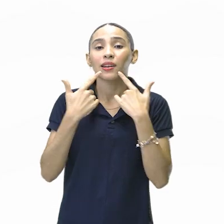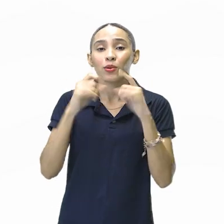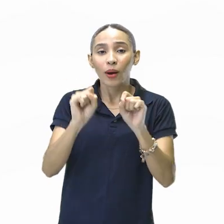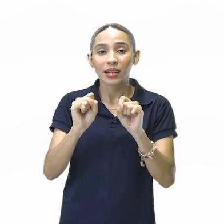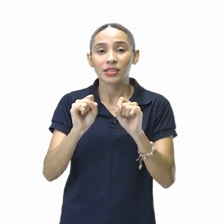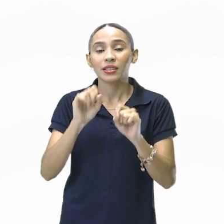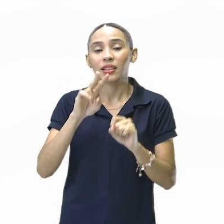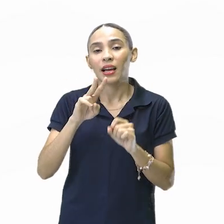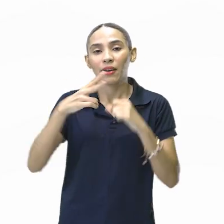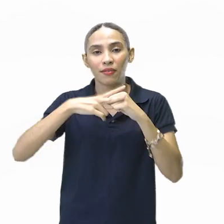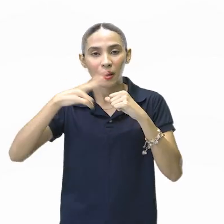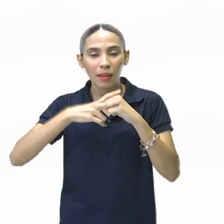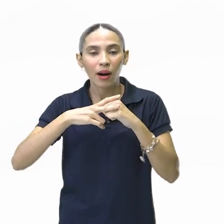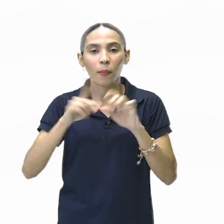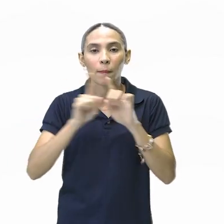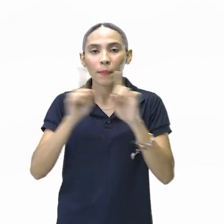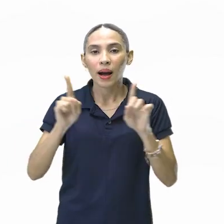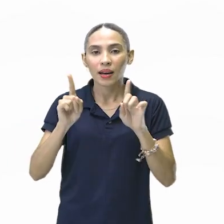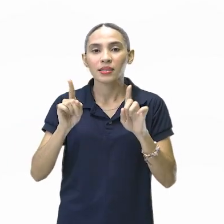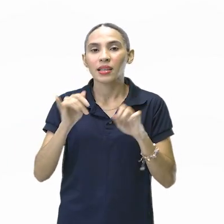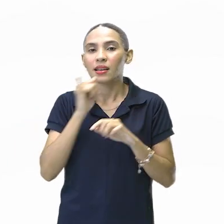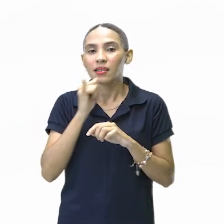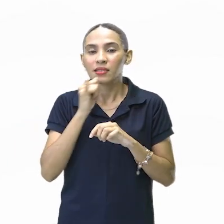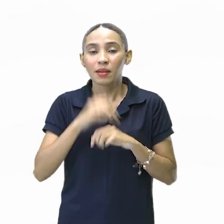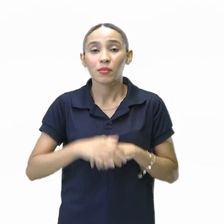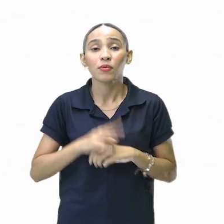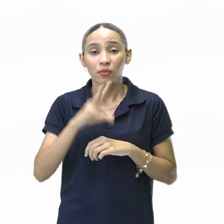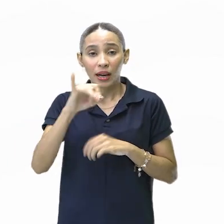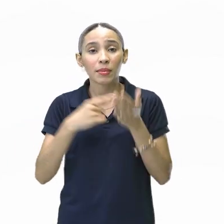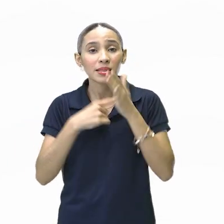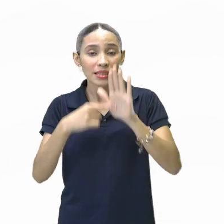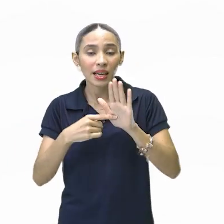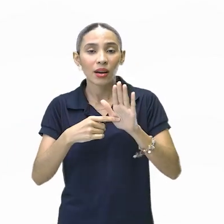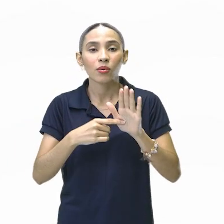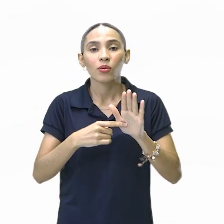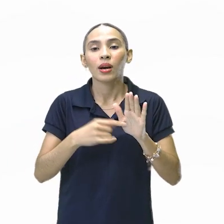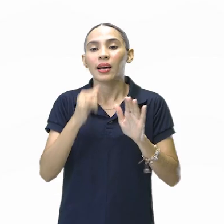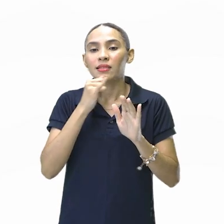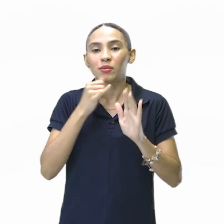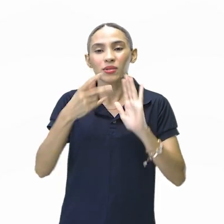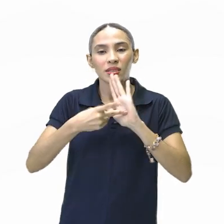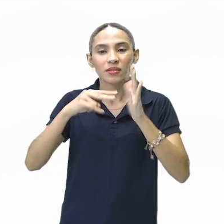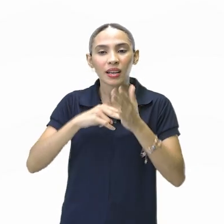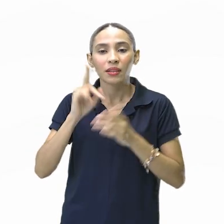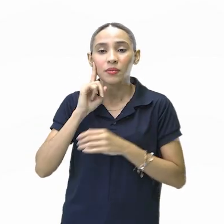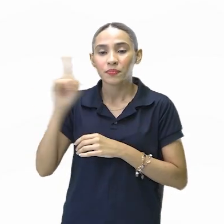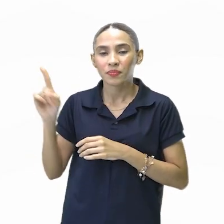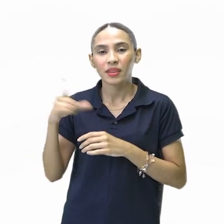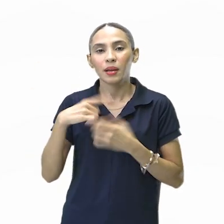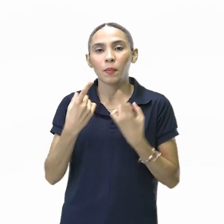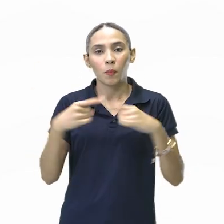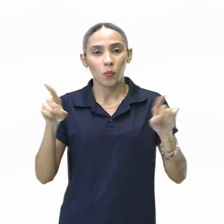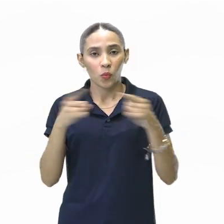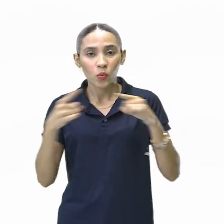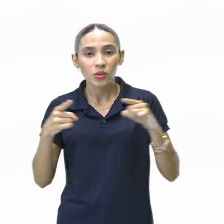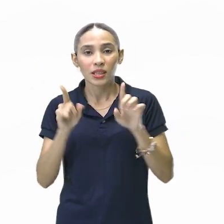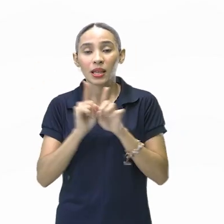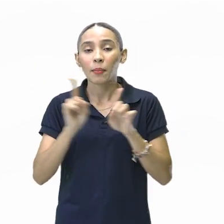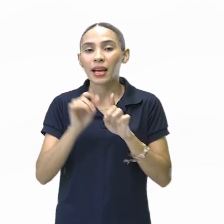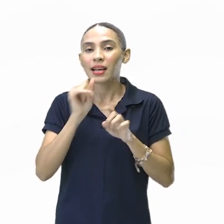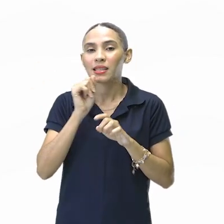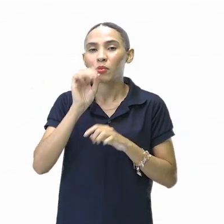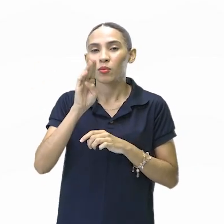linguagem verbal, mas ela traz um significado. Nós temos até orquestras feitas só com